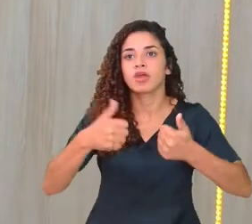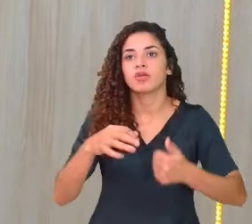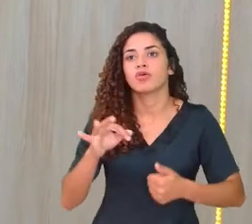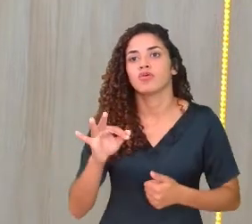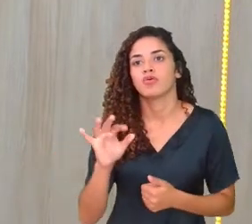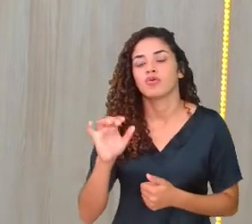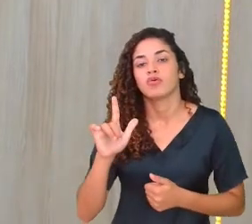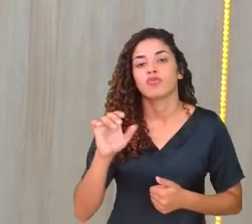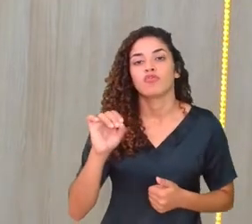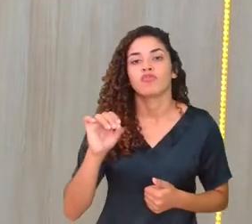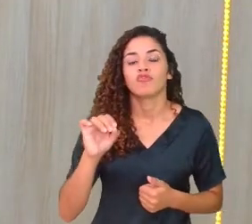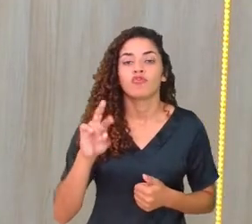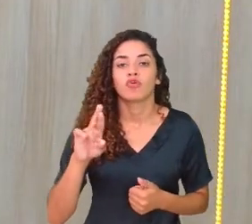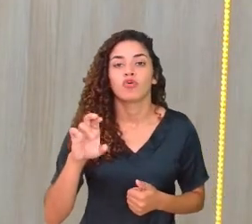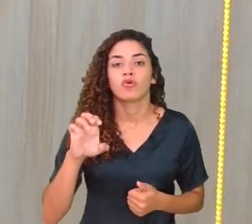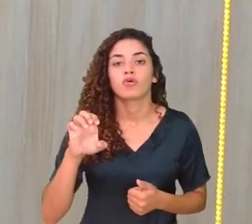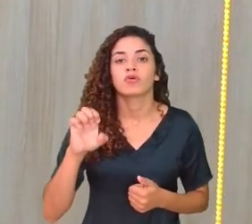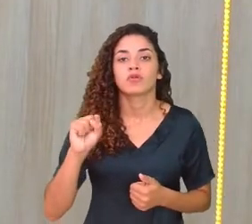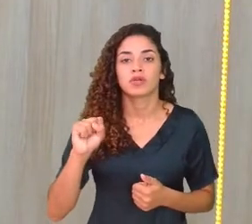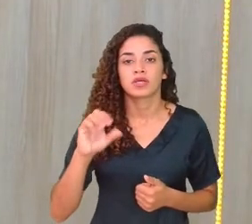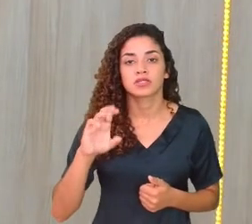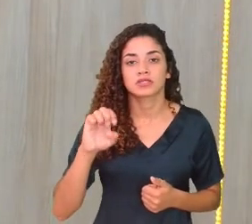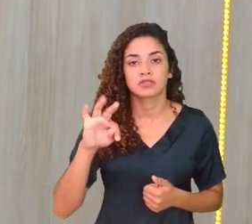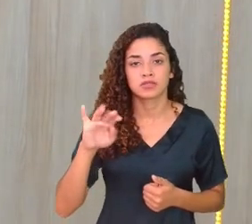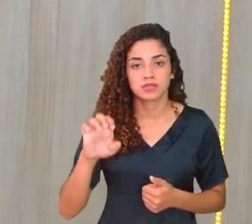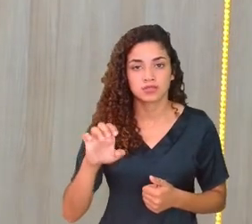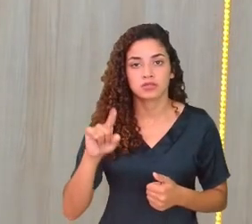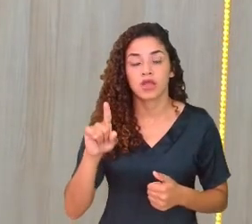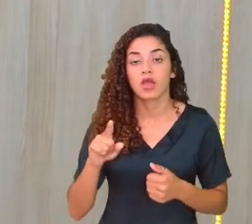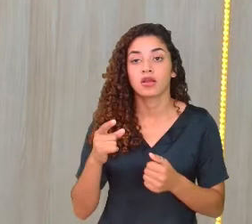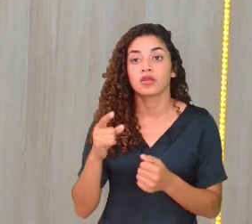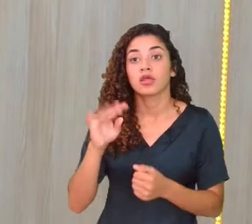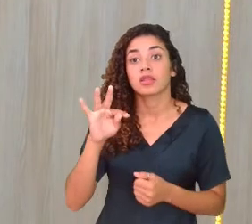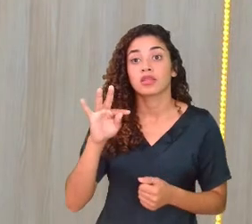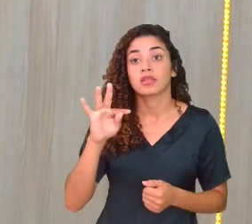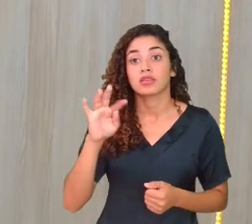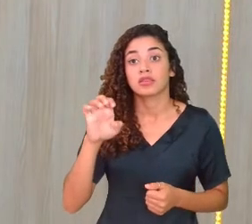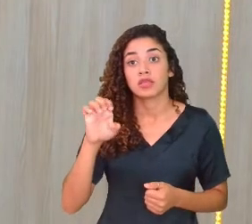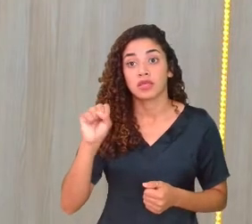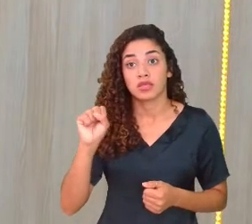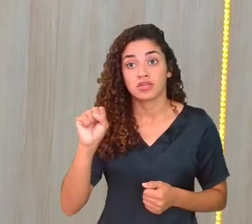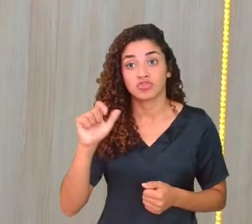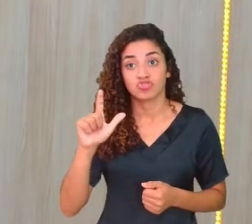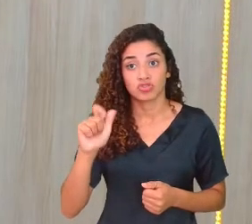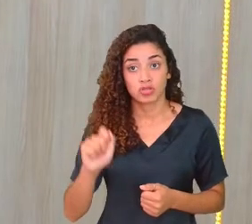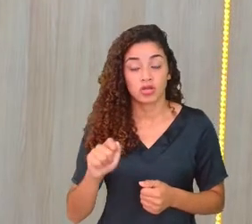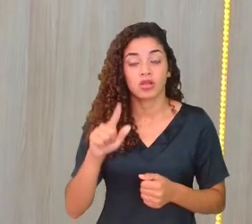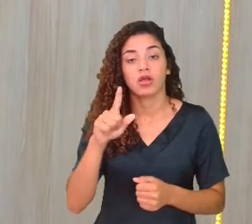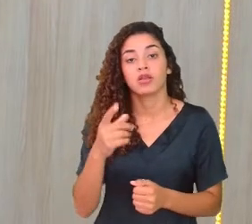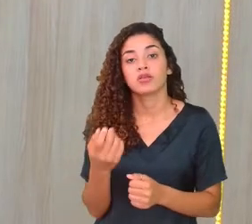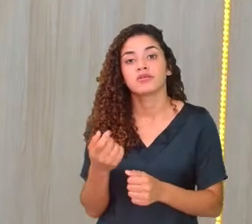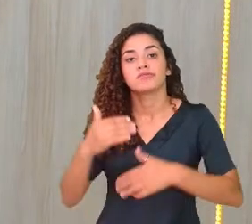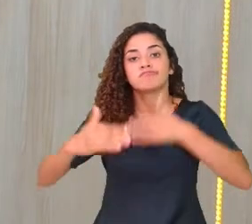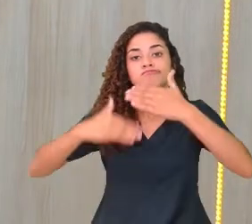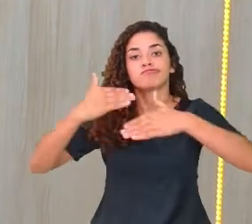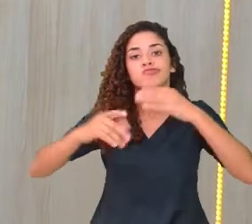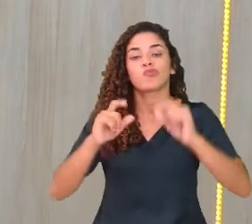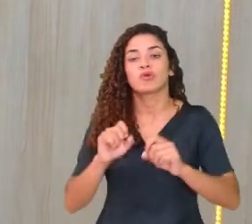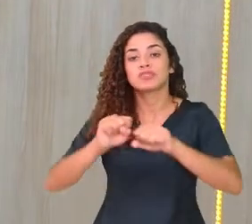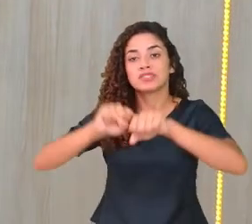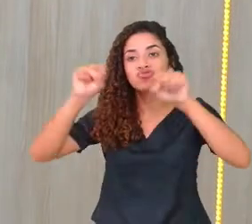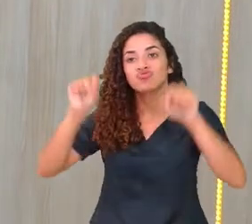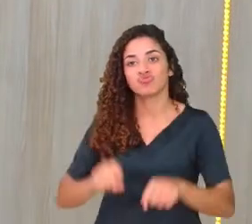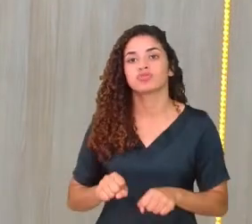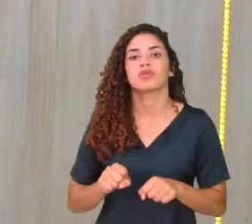como Tesla aí desenvolveu, gente, o sistema trifásico de energia e era considerado um dos cientistas